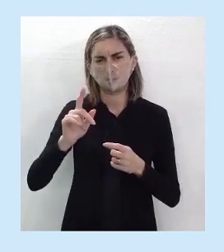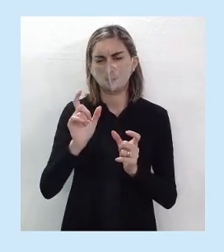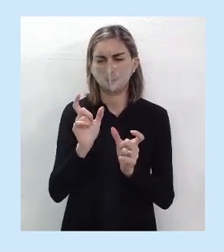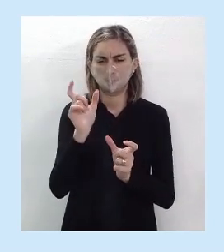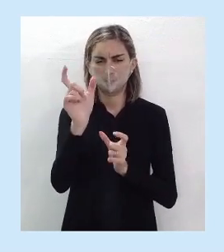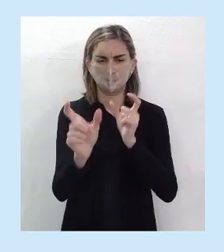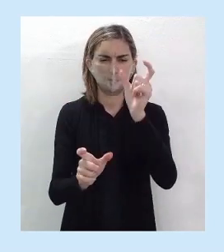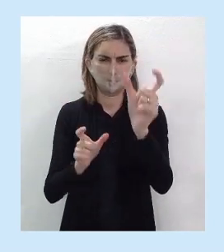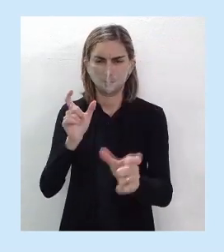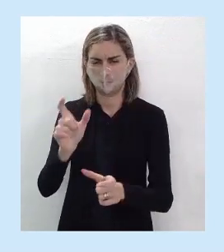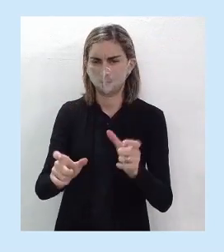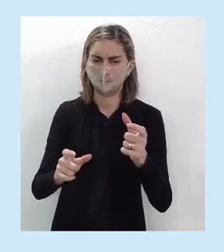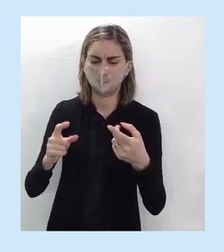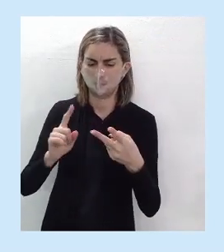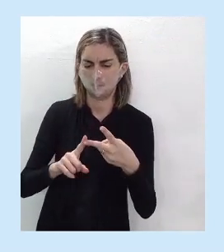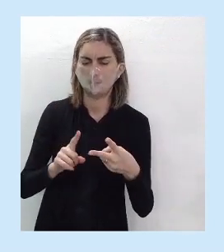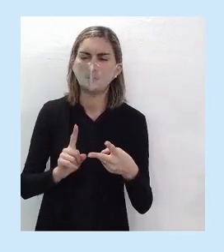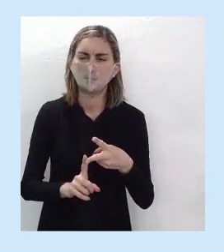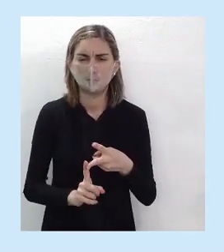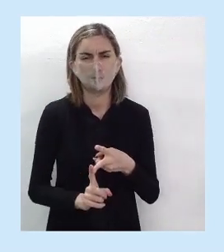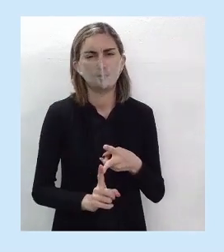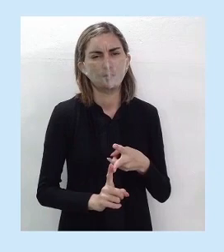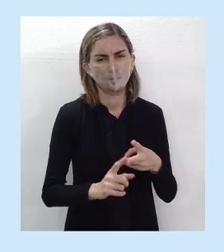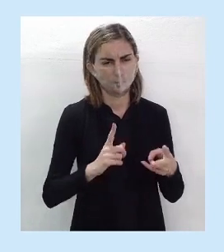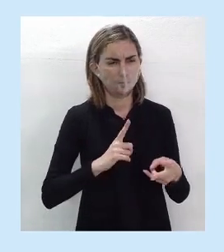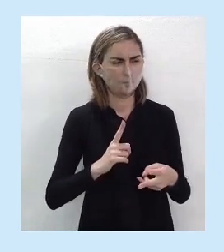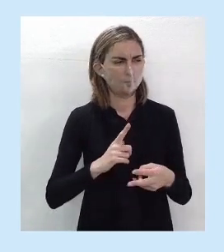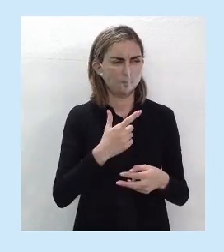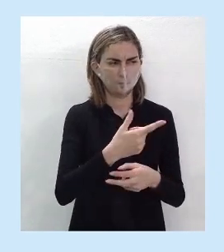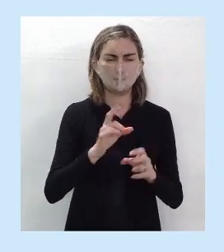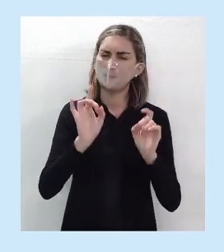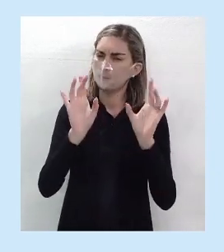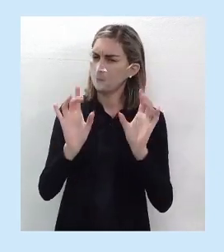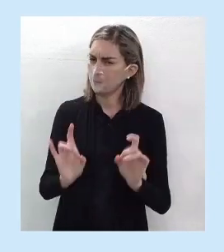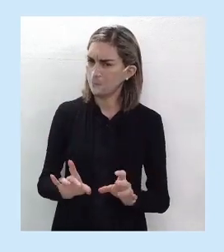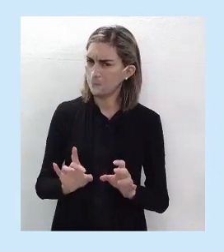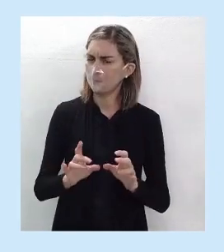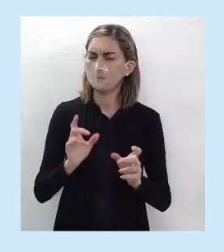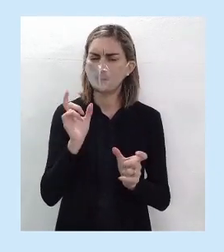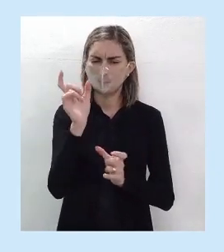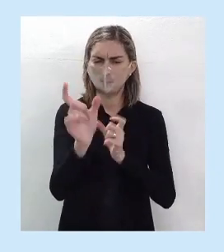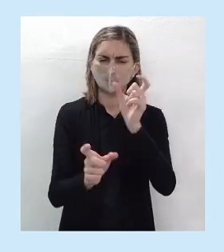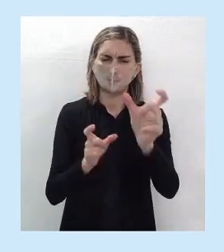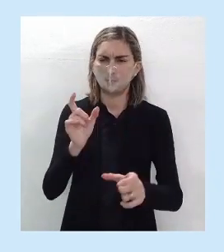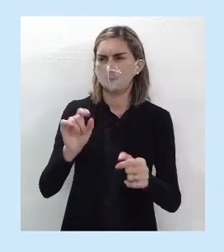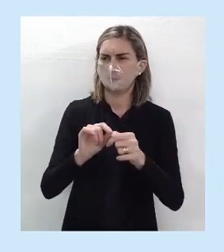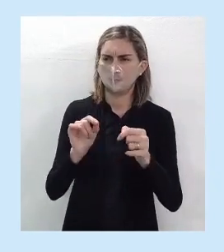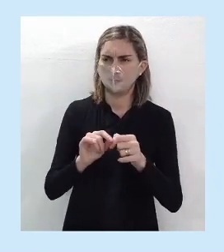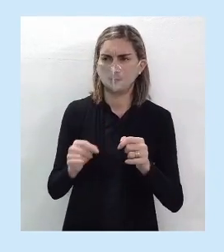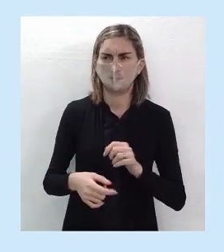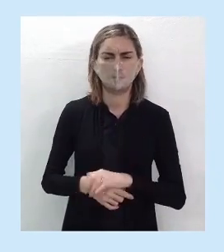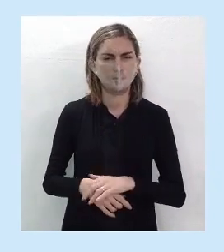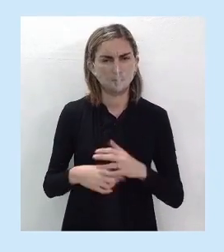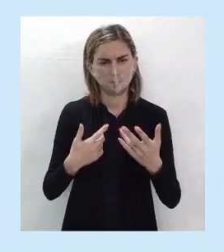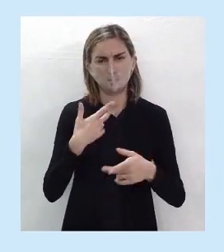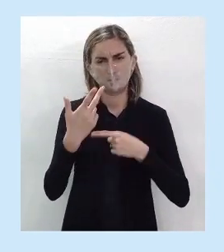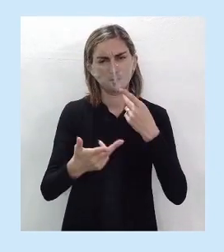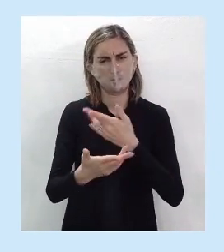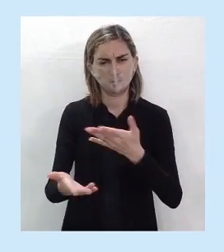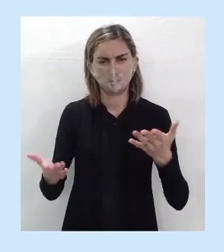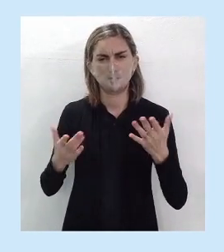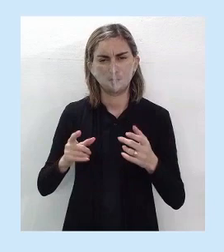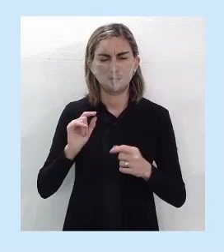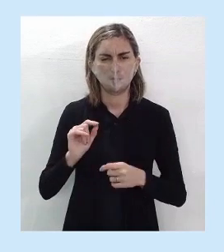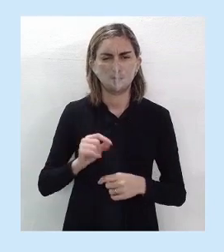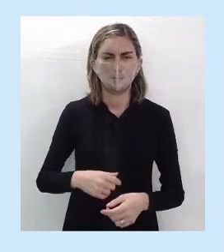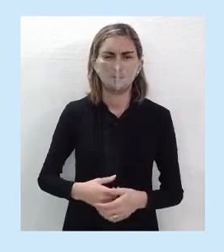palavras. E a segunda, tem algo especial que essas palavras formam por aí. E eu digo para vocês o que